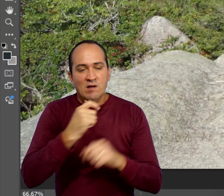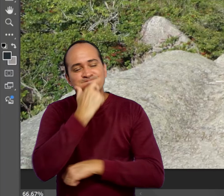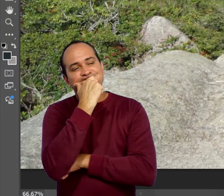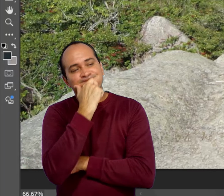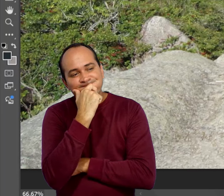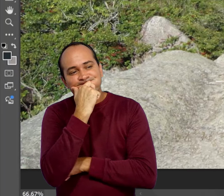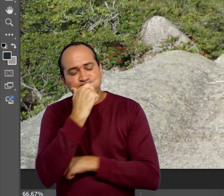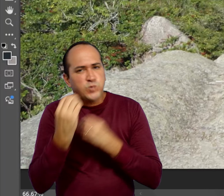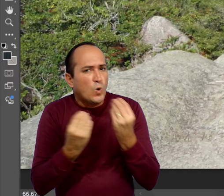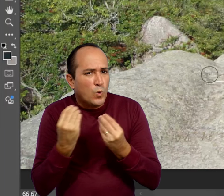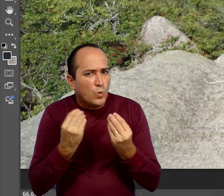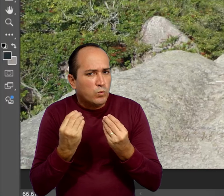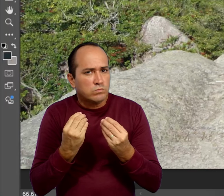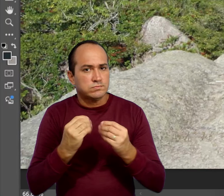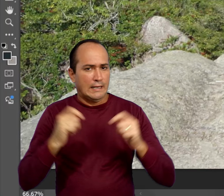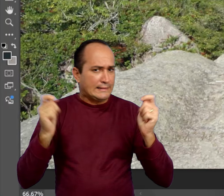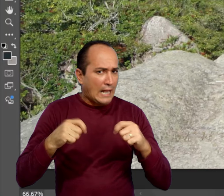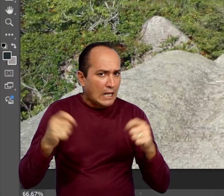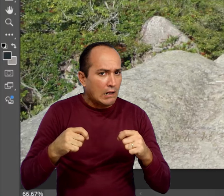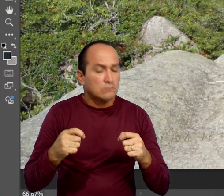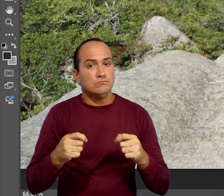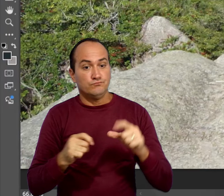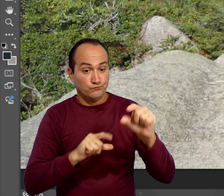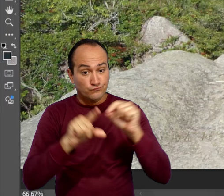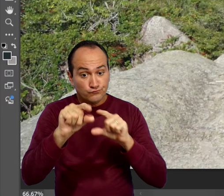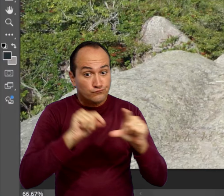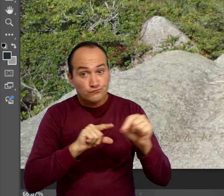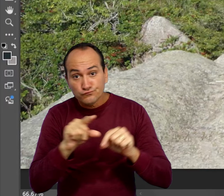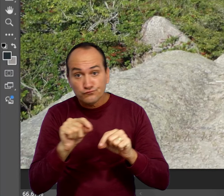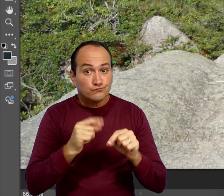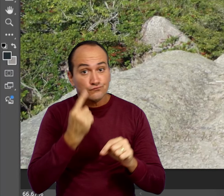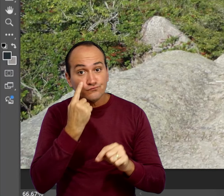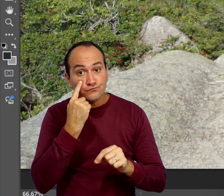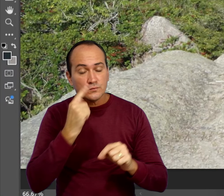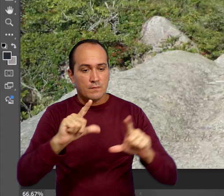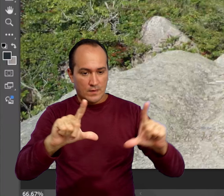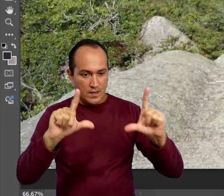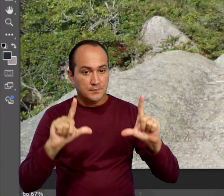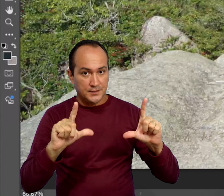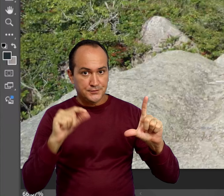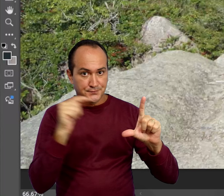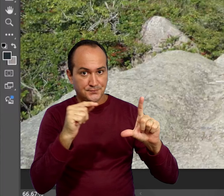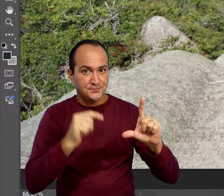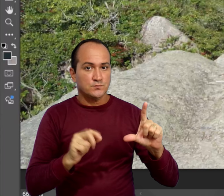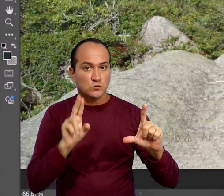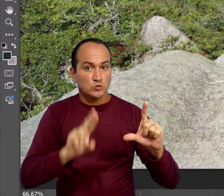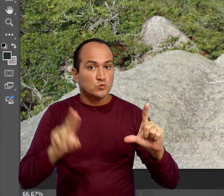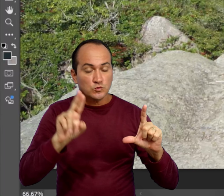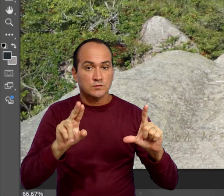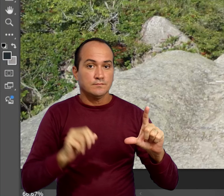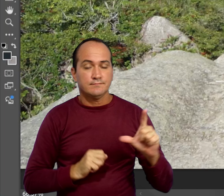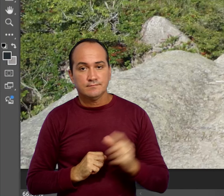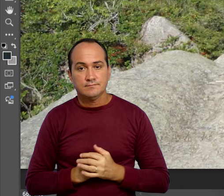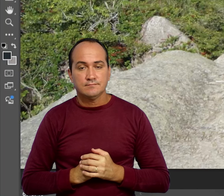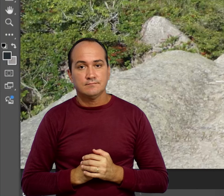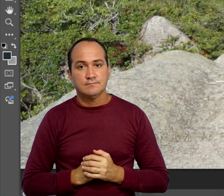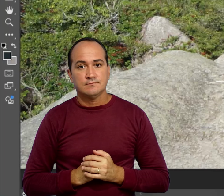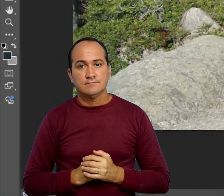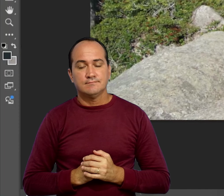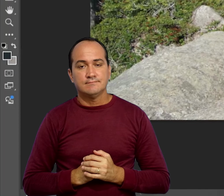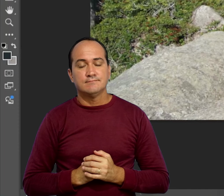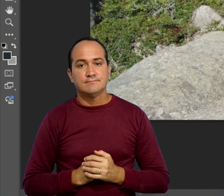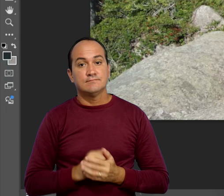selecionar essa imagem, tem diversas possibilidades, né, de tentar selecionar essa imagem. Eu vou tentar, utilizando, por exemplo, eu